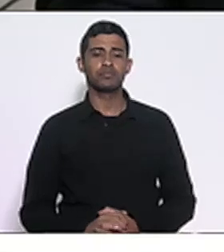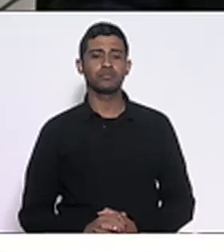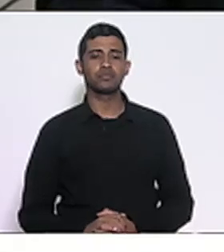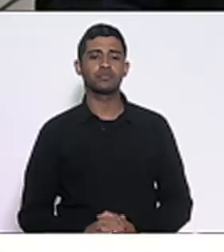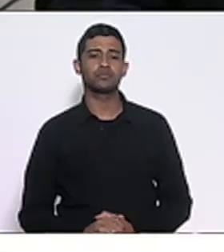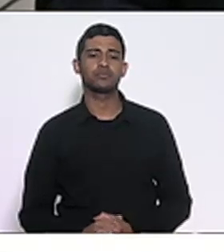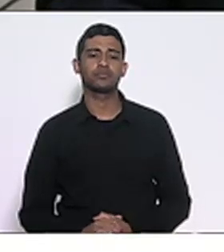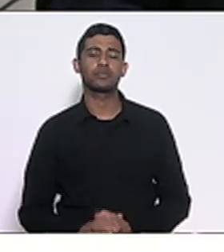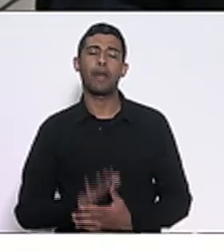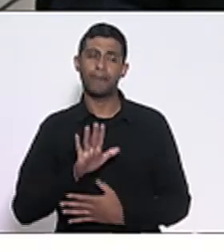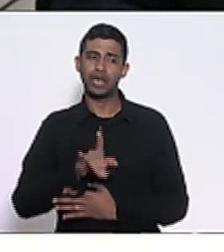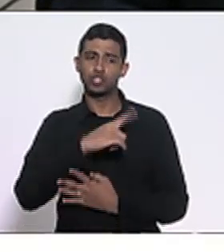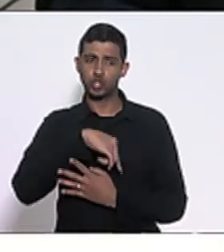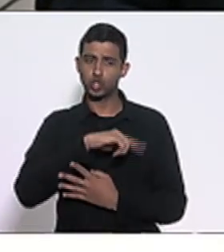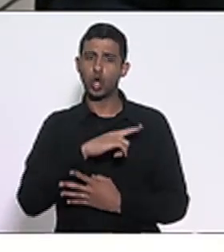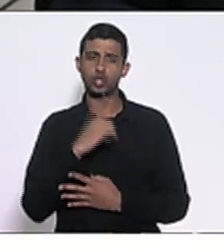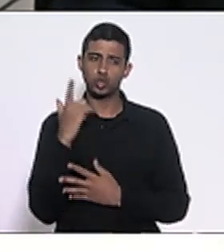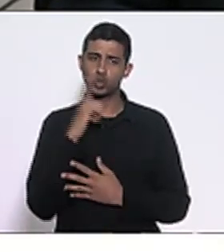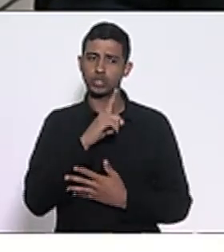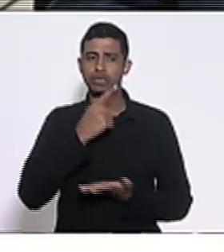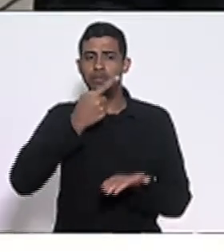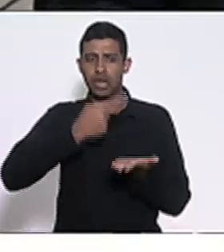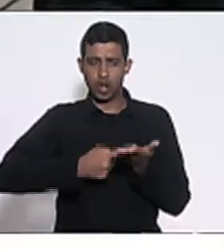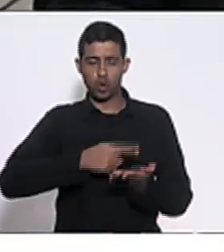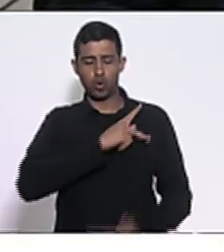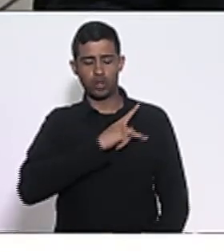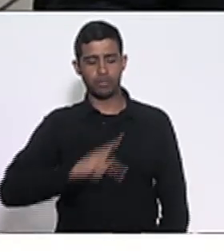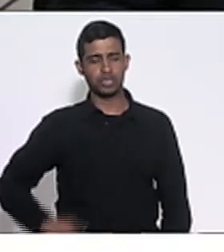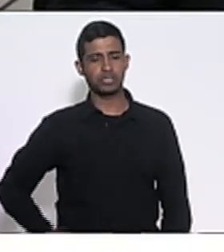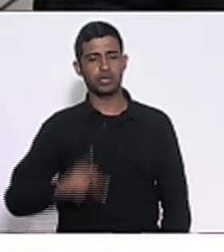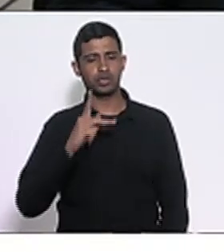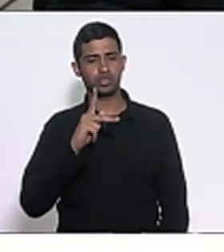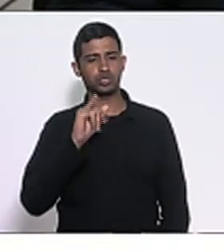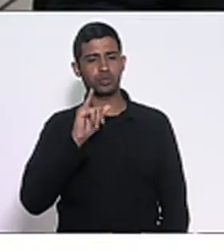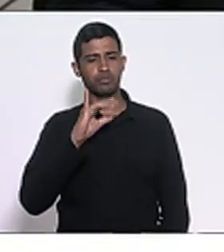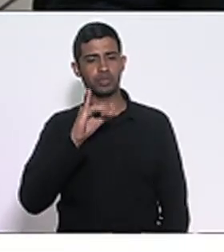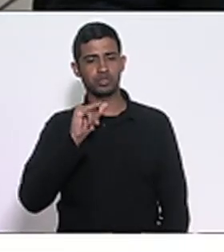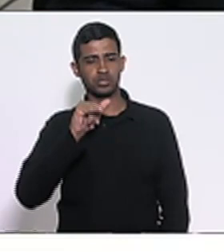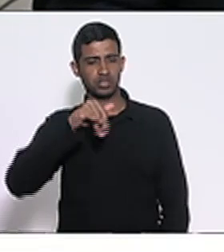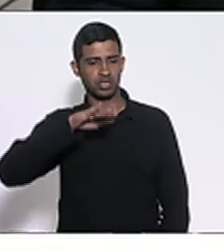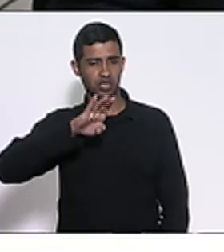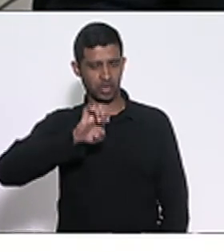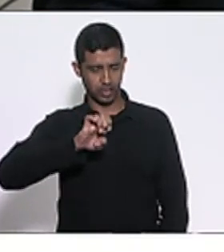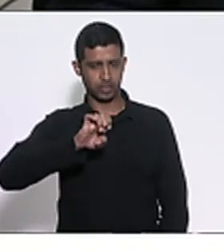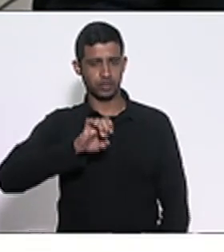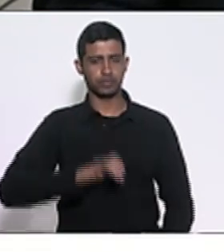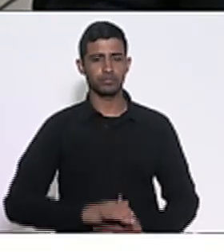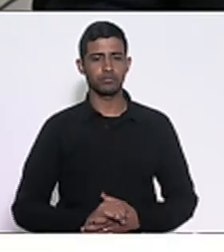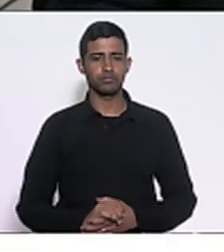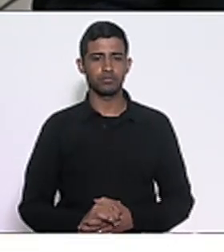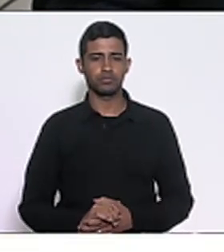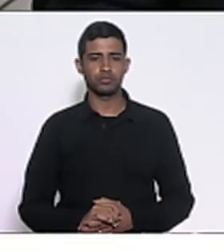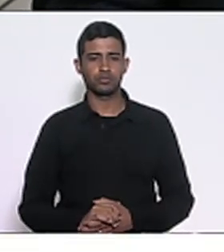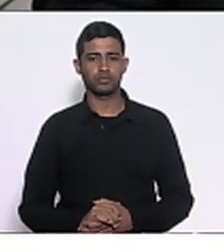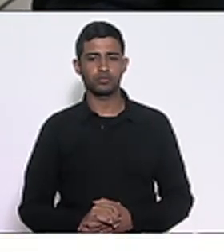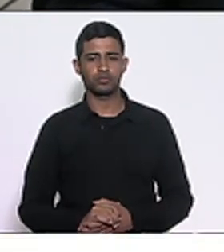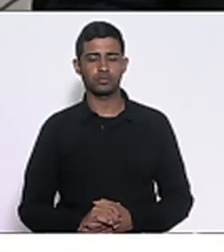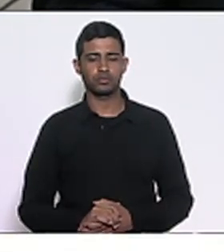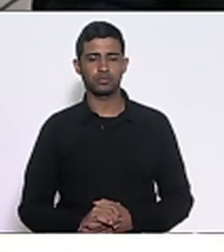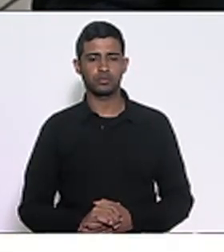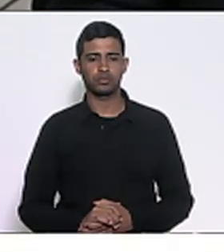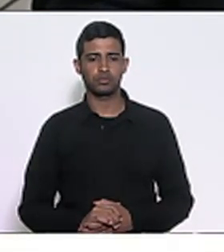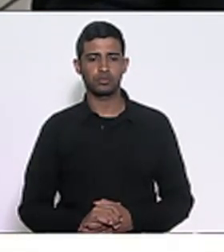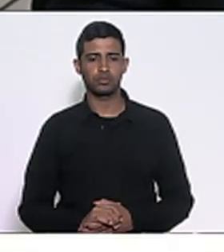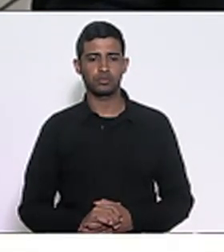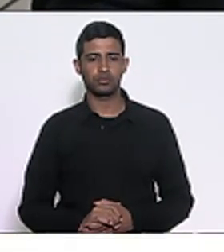Mas fizemos um acordo com o presidente Pisciani em relação a termos